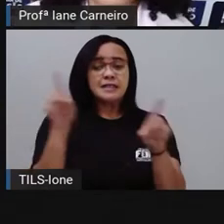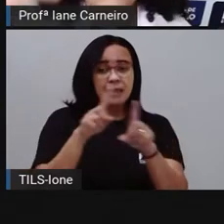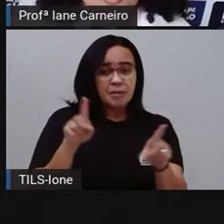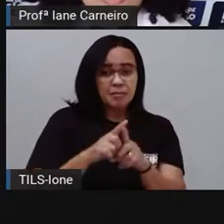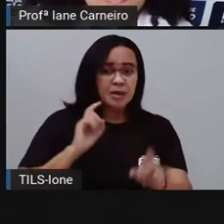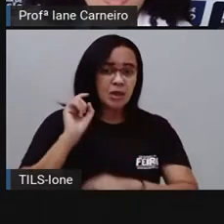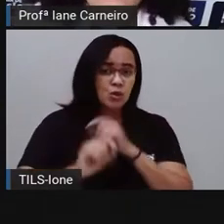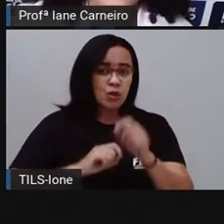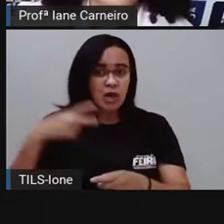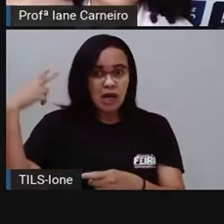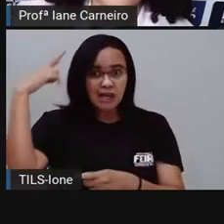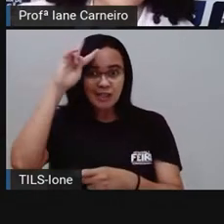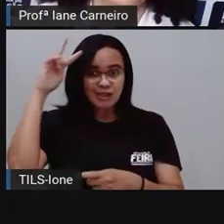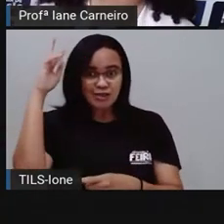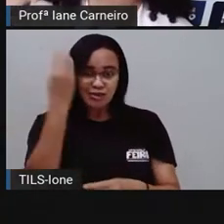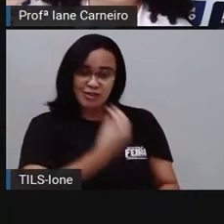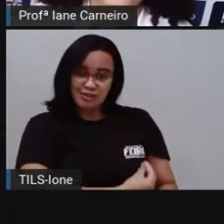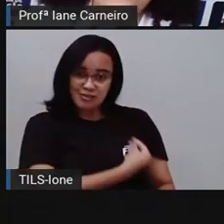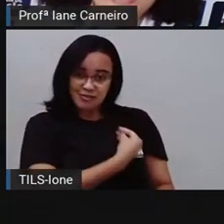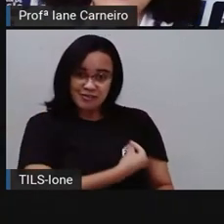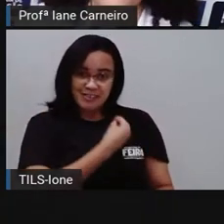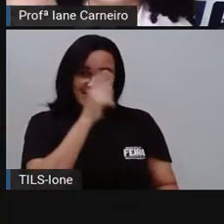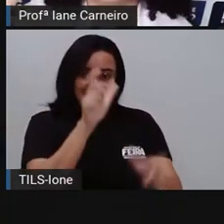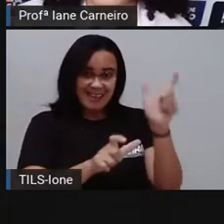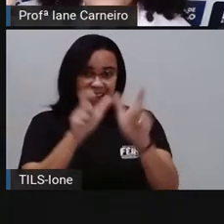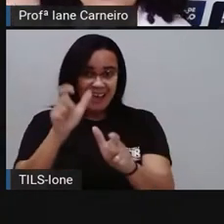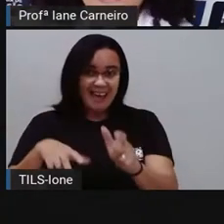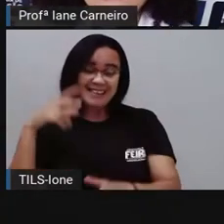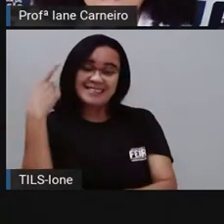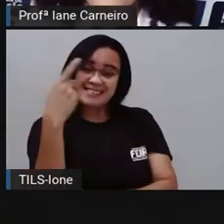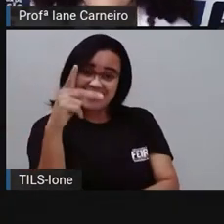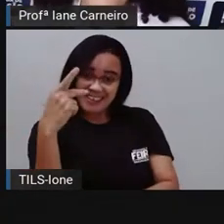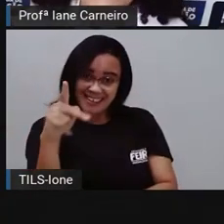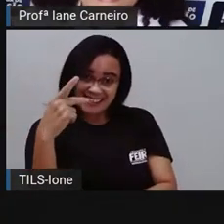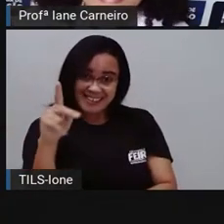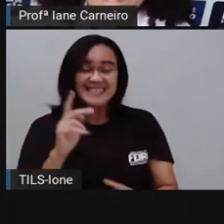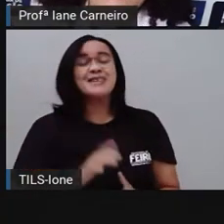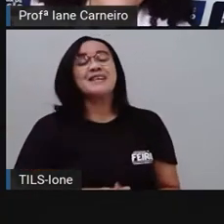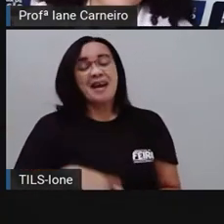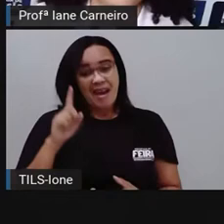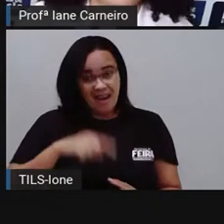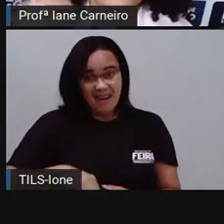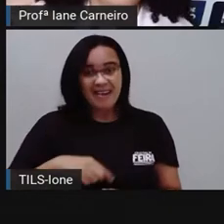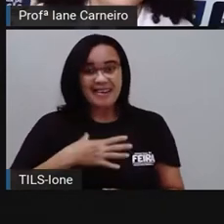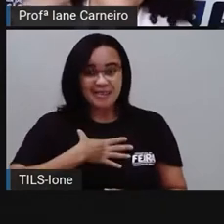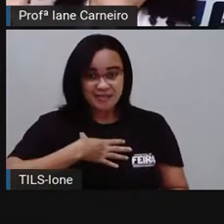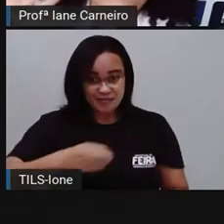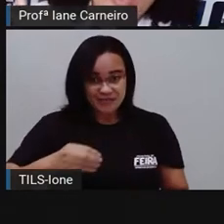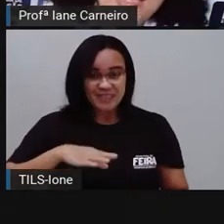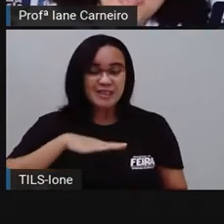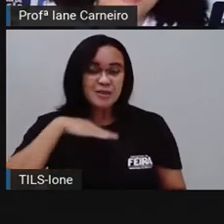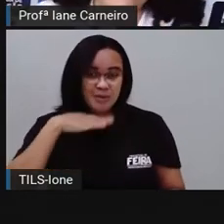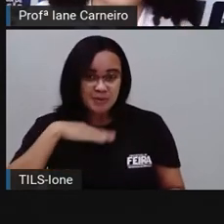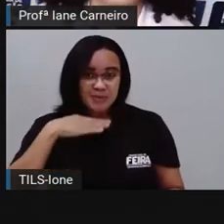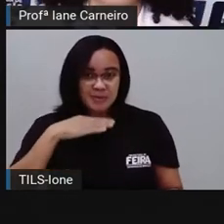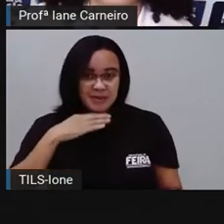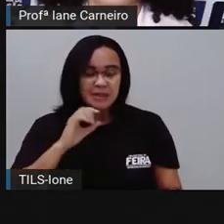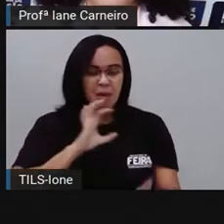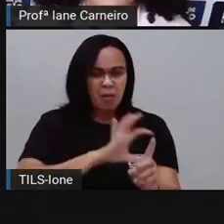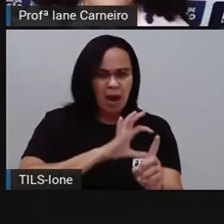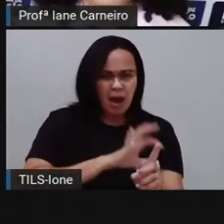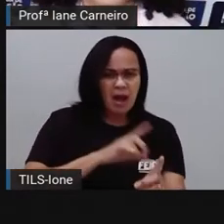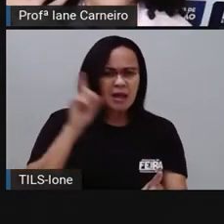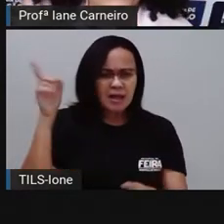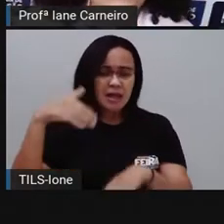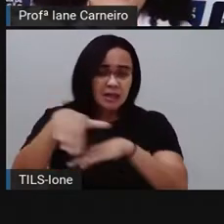fato da história dele, né, de ser de Honorina, filho da mãe dele, né, de que também era uma influência na Rua Nova, e a